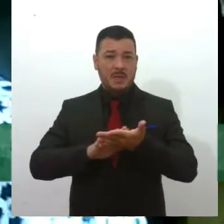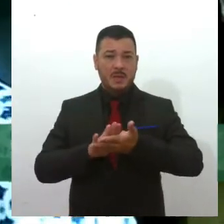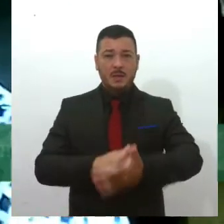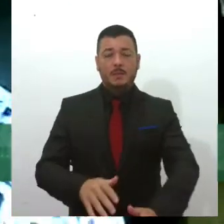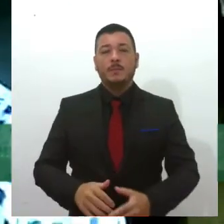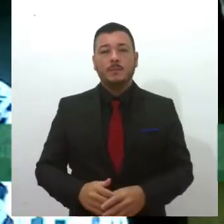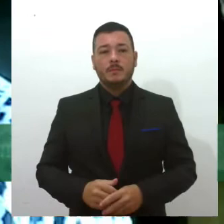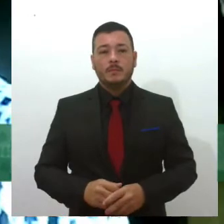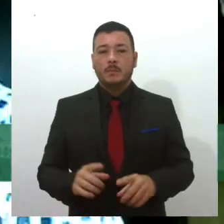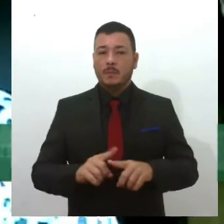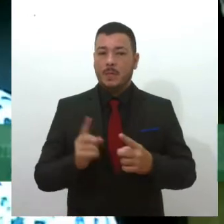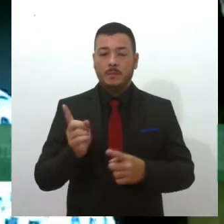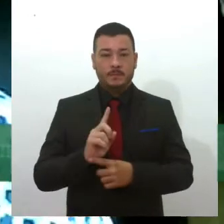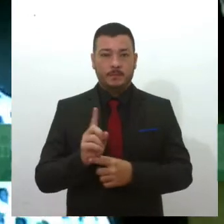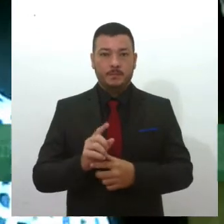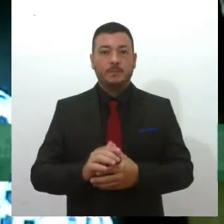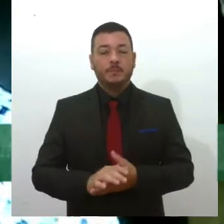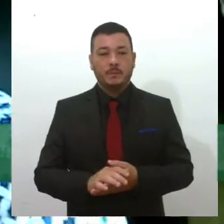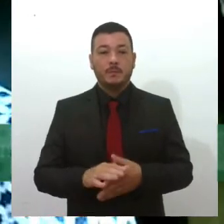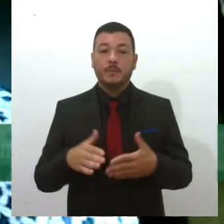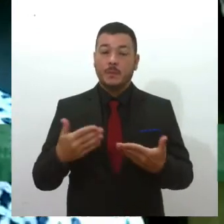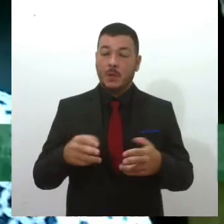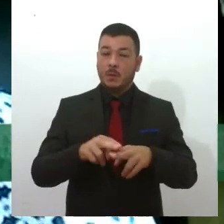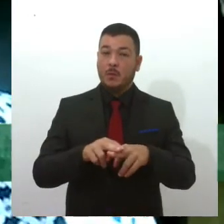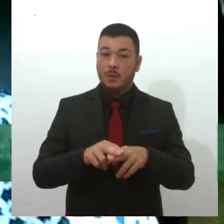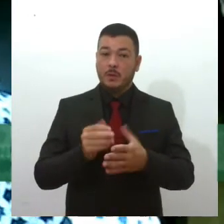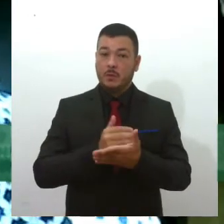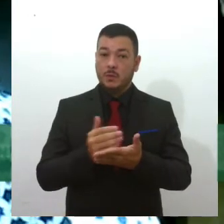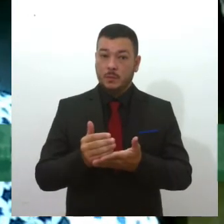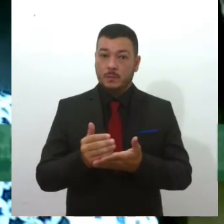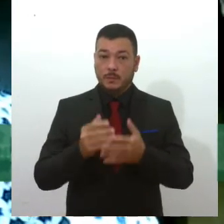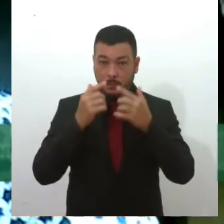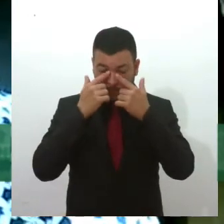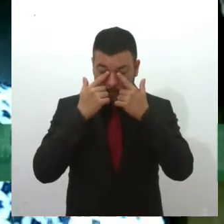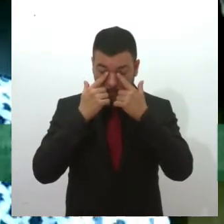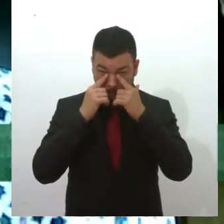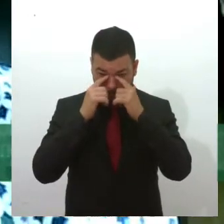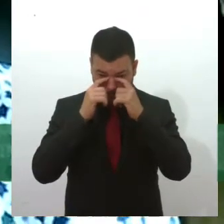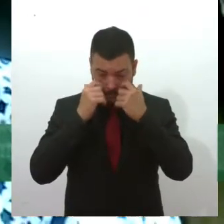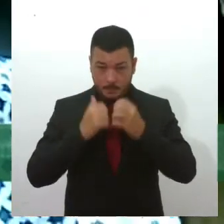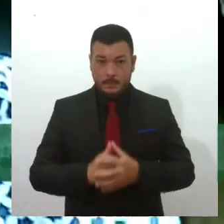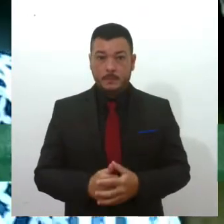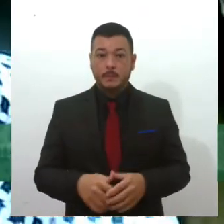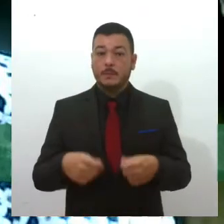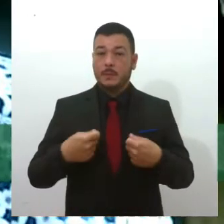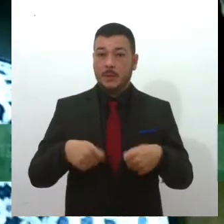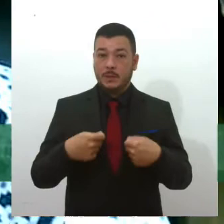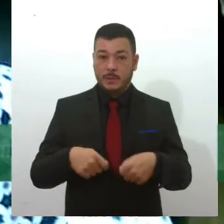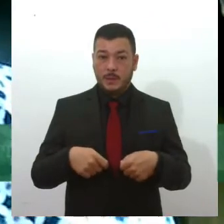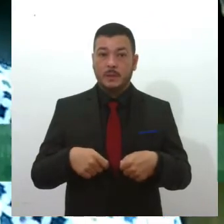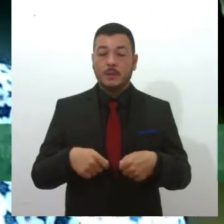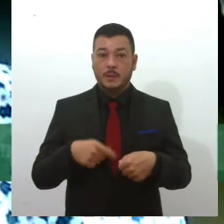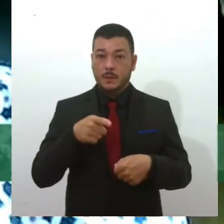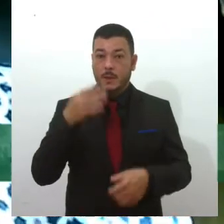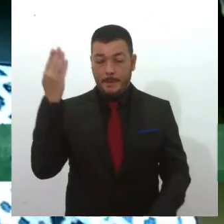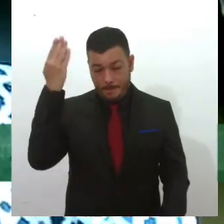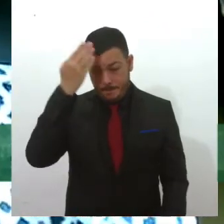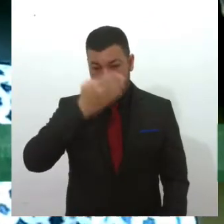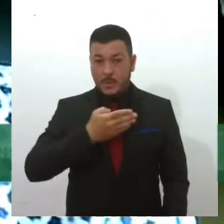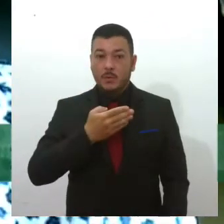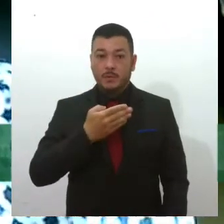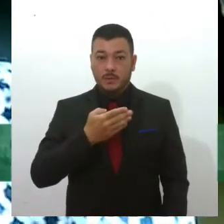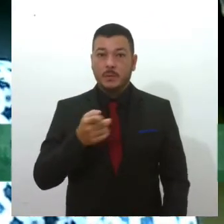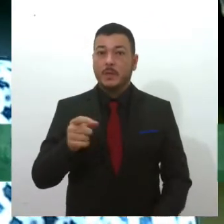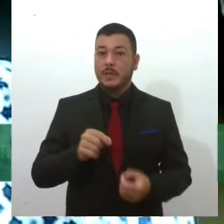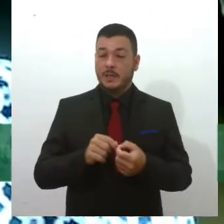mas não basta isso. Basta, como eu até falei no começo, é preciso que você prove que ele